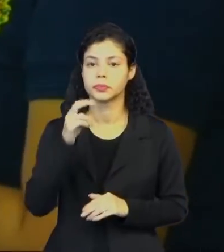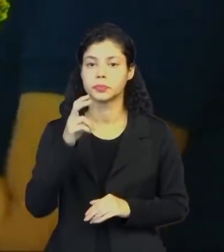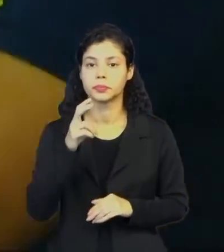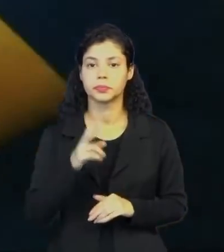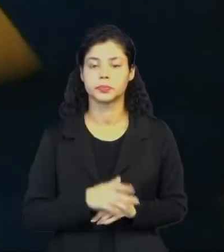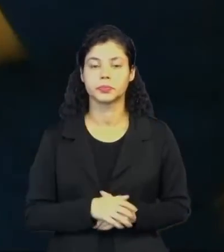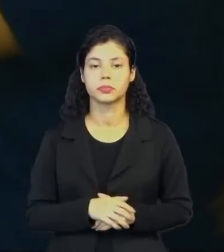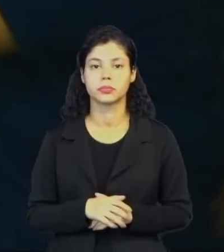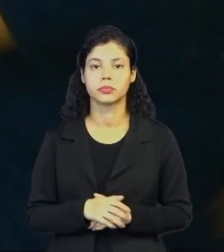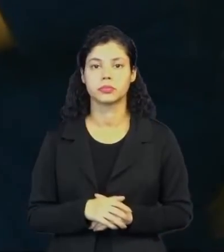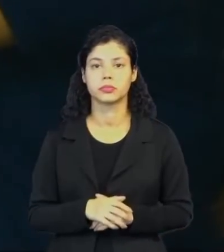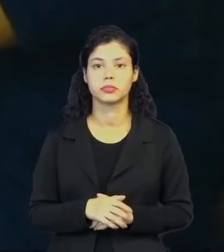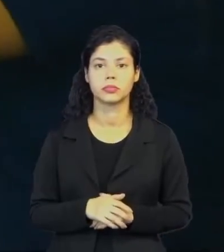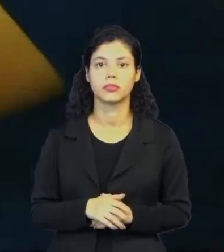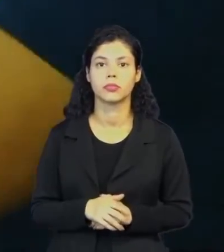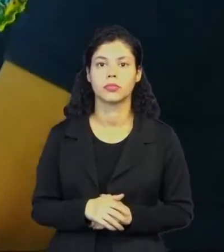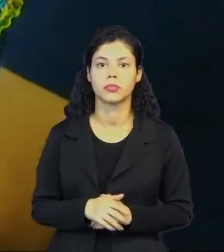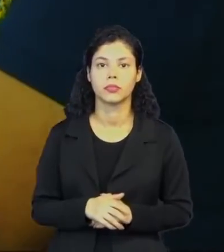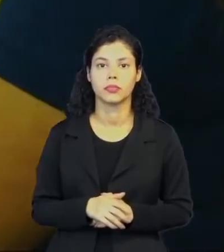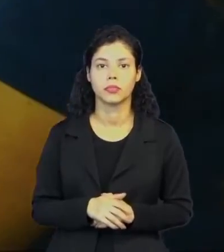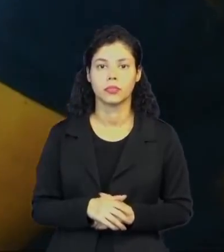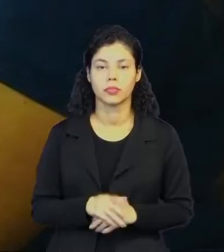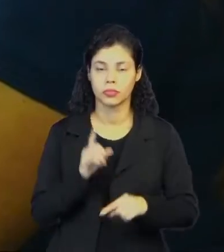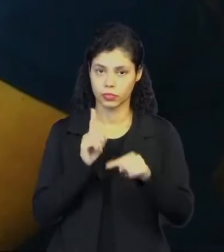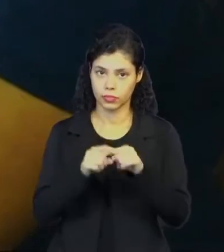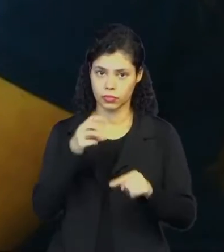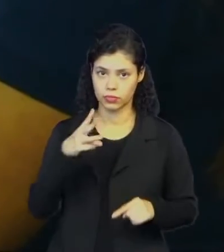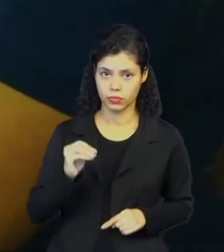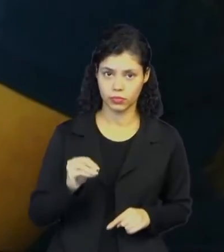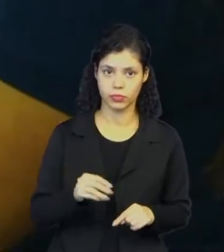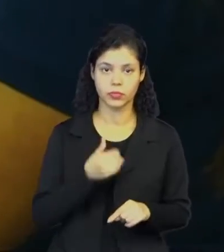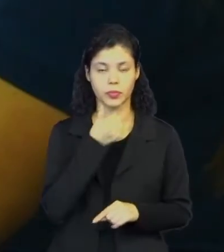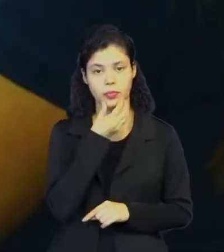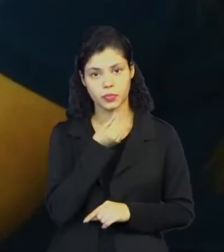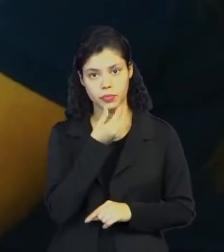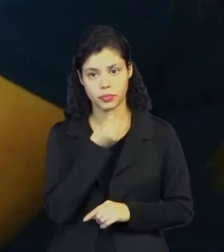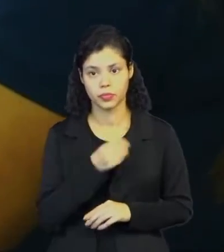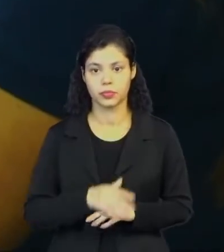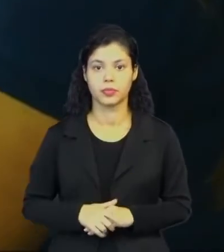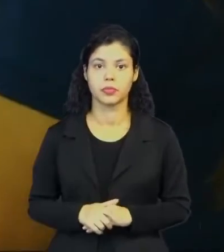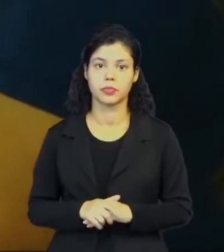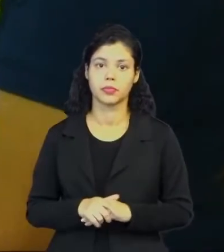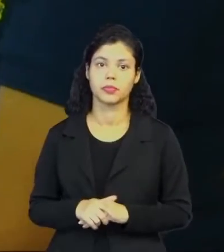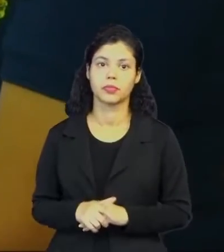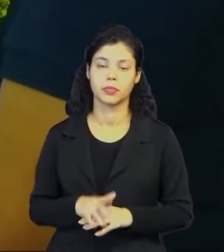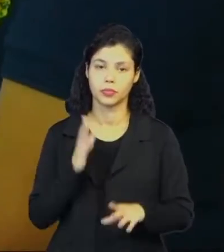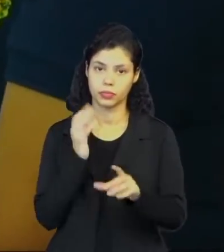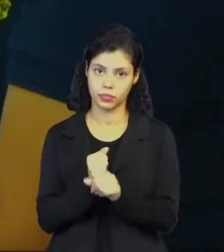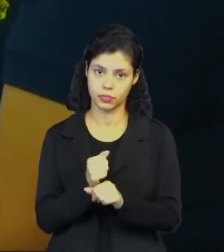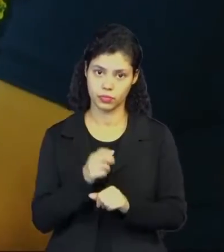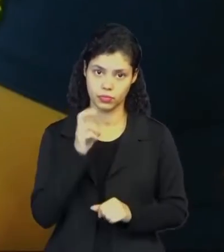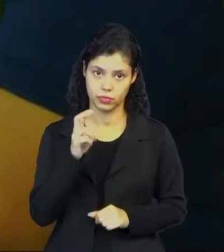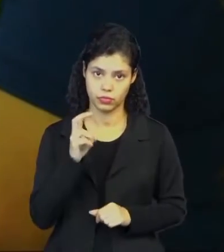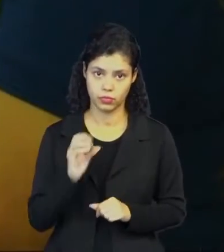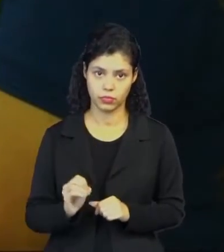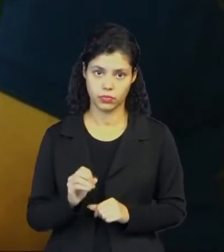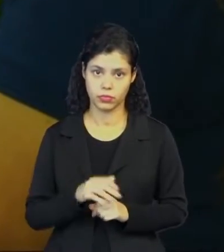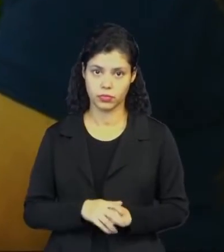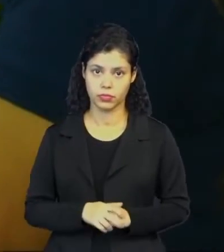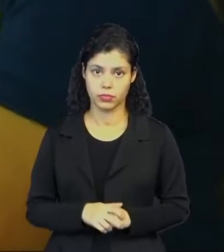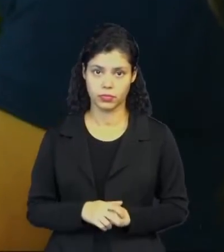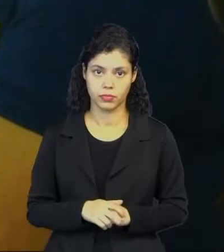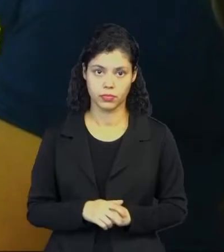15. Se eu somar de novo mais 30 aqui, ó, quantidade de meninos, ó. Eu vou somar aqui, ó, 5 mais